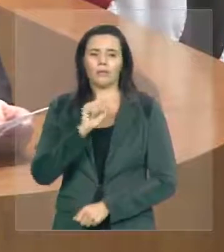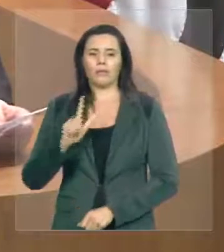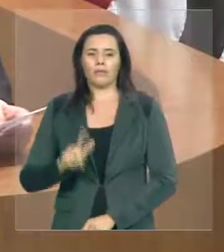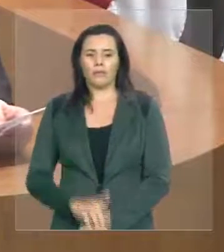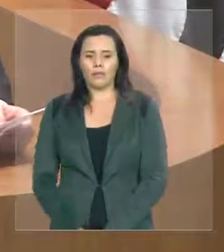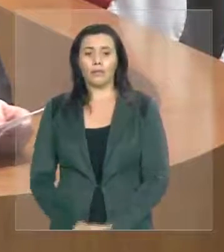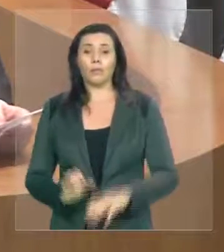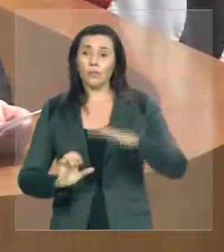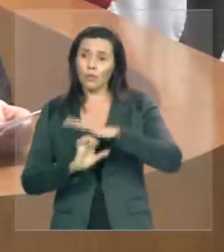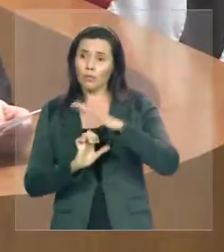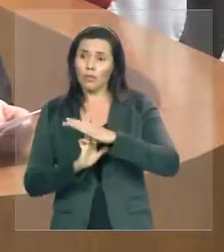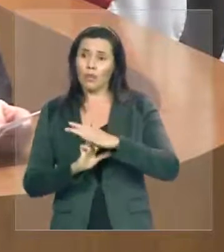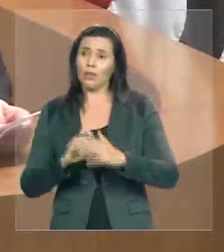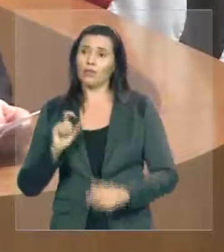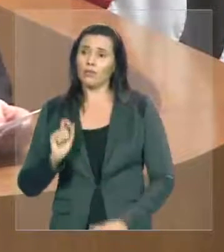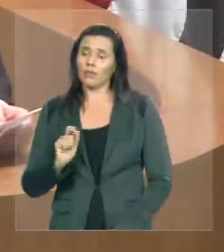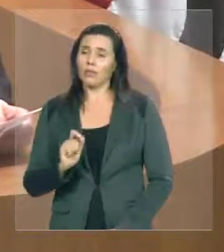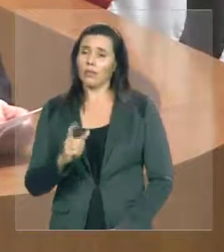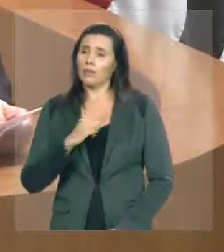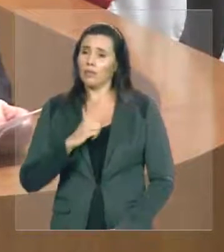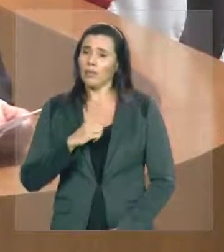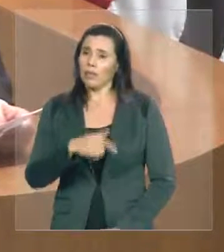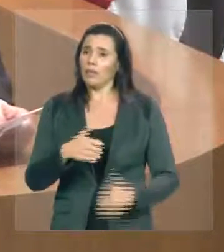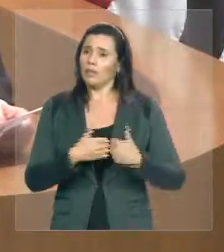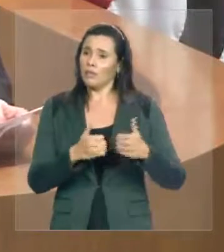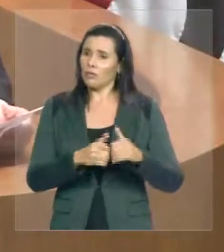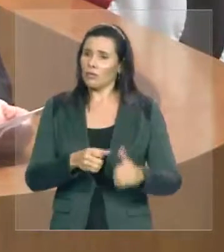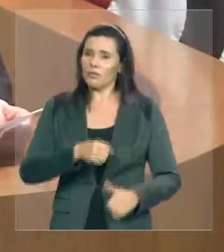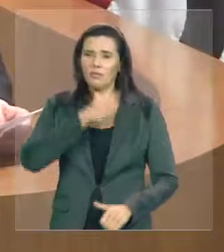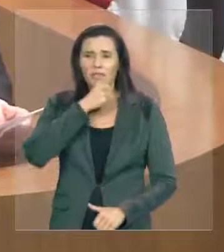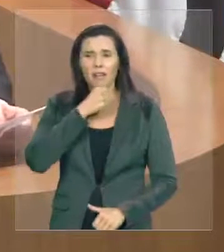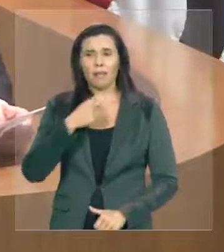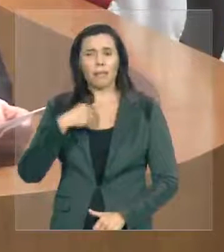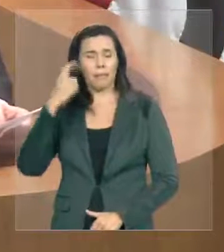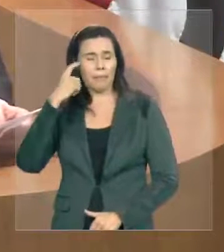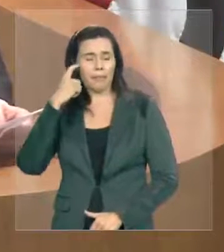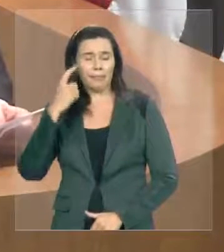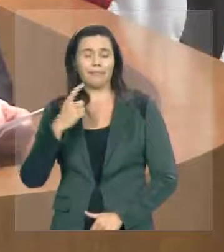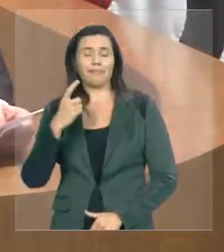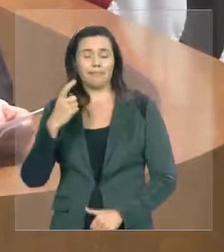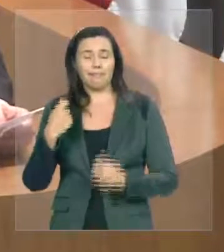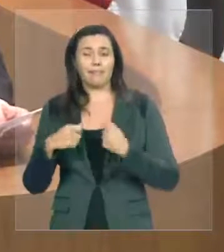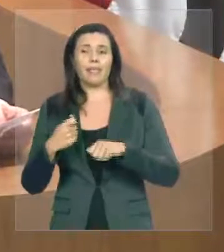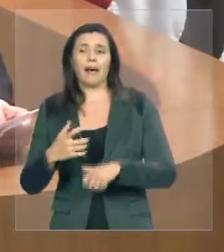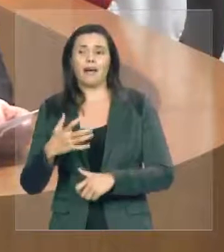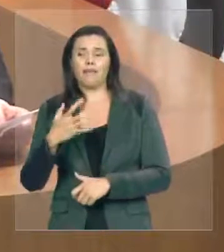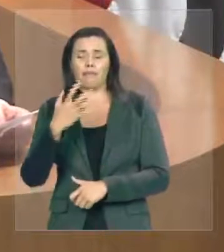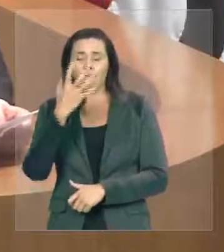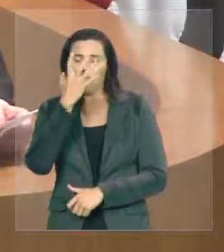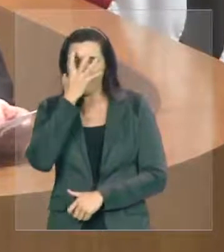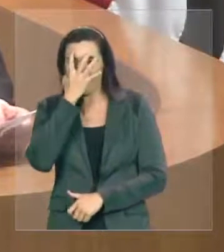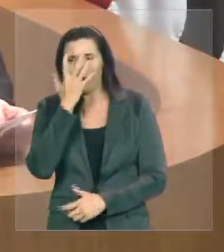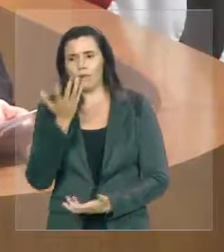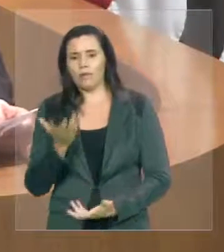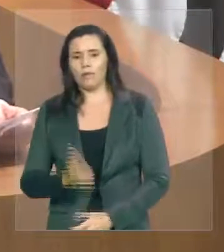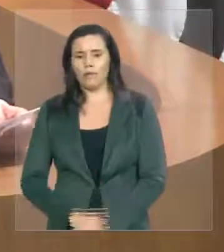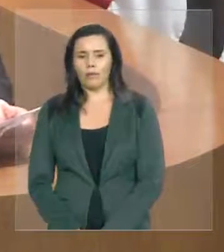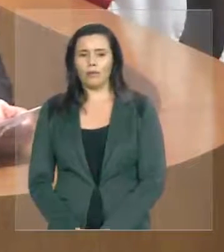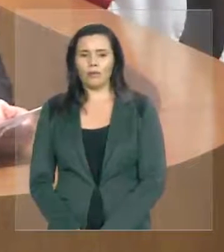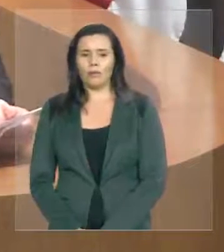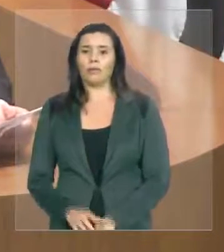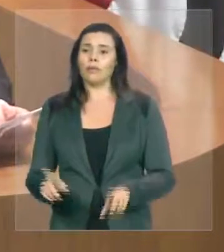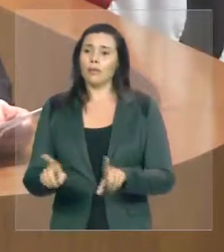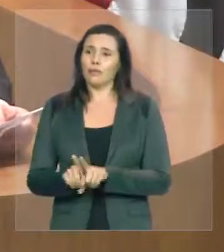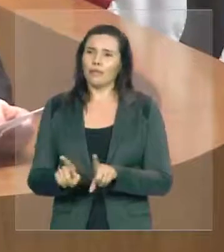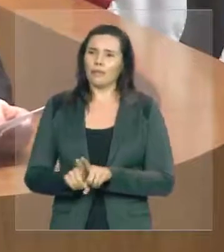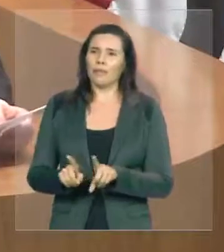esses veículos em circulação já deveriam se envergonhar. Além de tudo, são poucos e não atendem ao volume